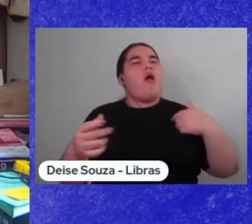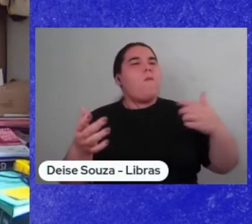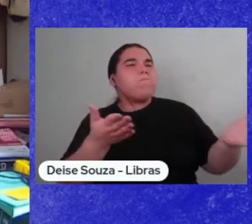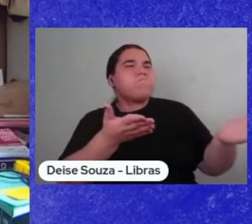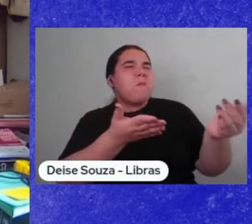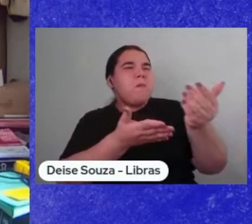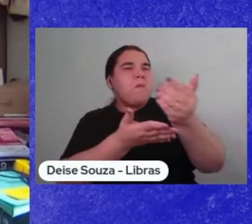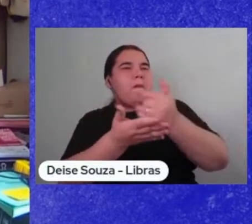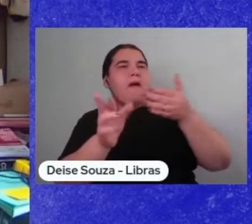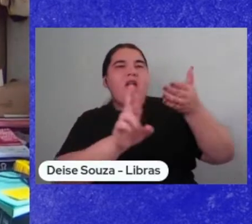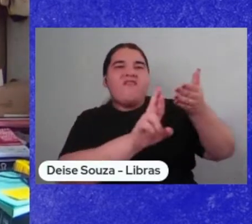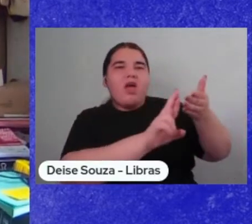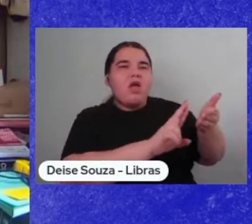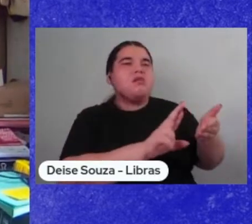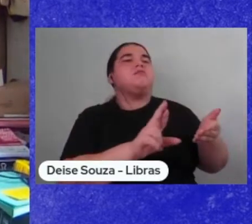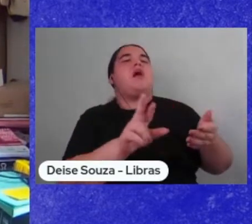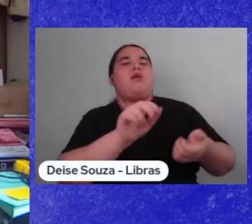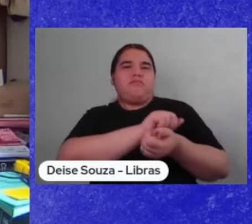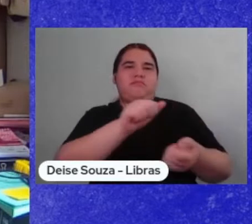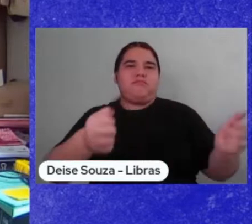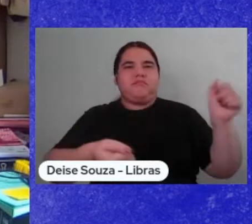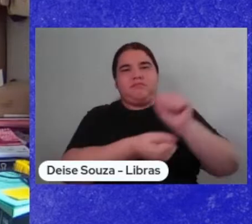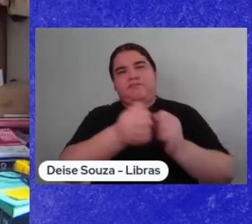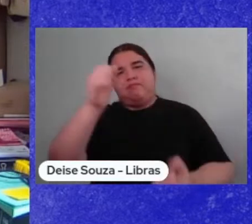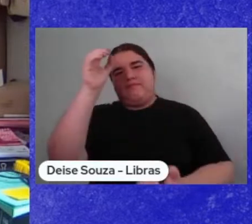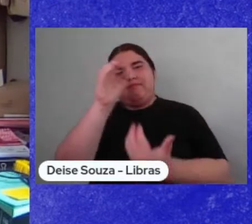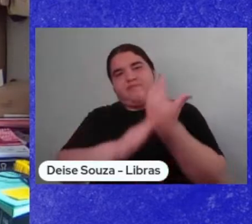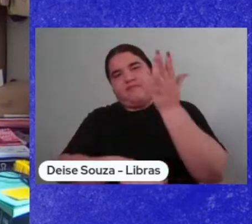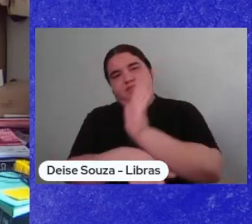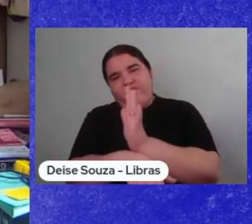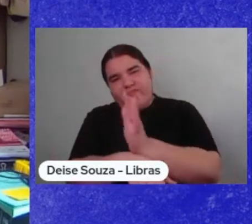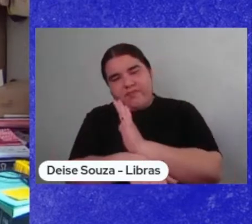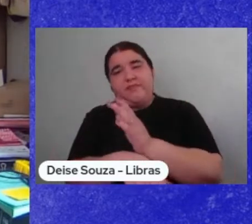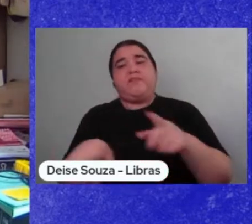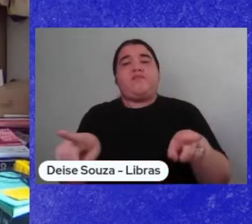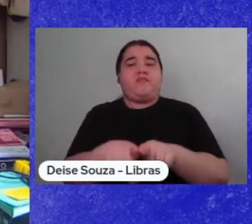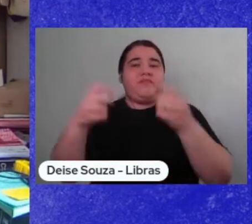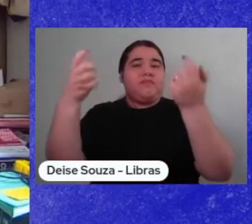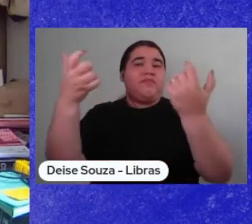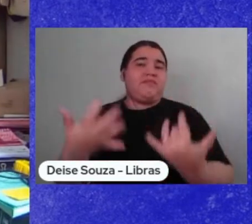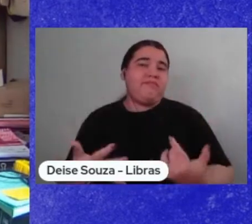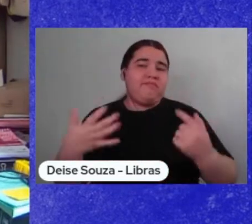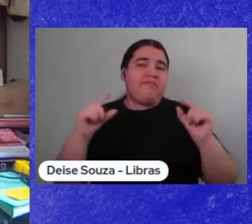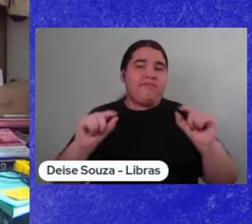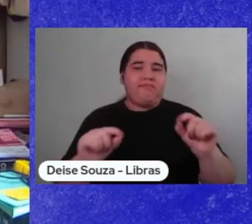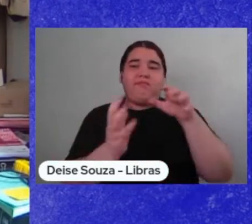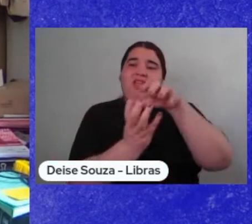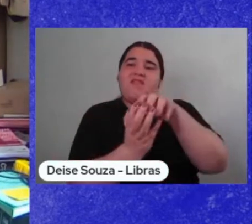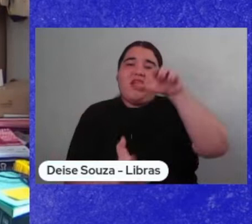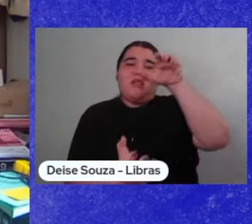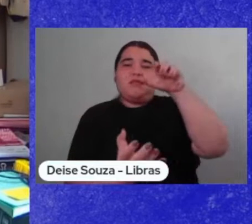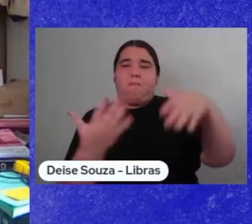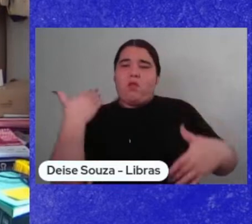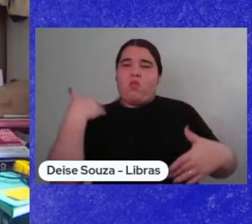essas coisas, e fala principalmente também sobre o envelhecimento dos nossos corpos,